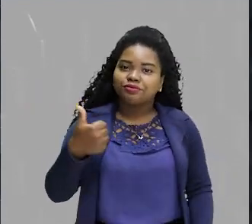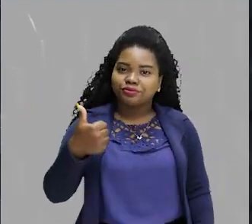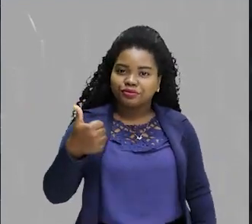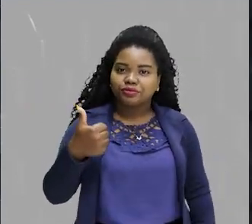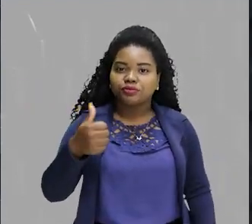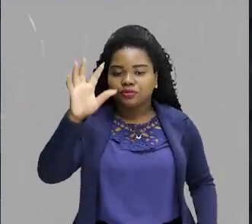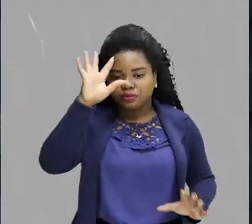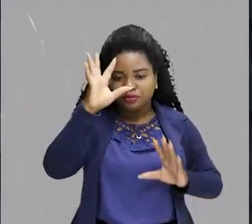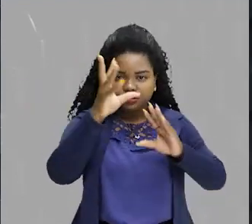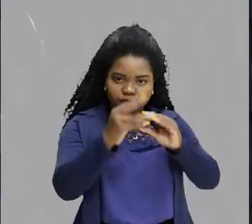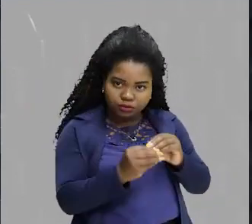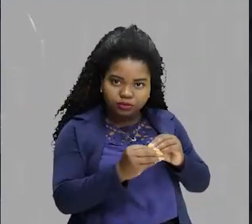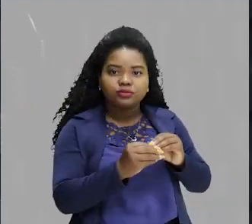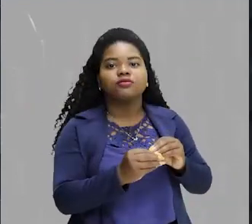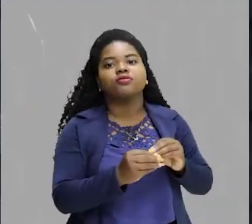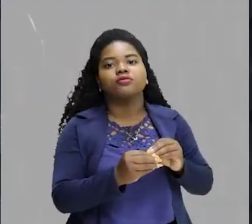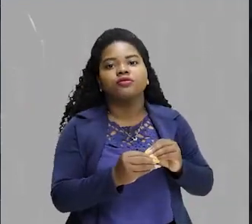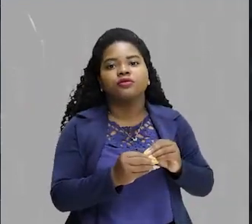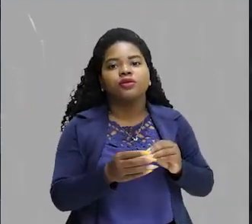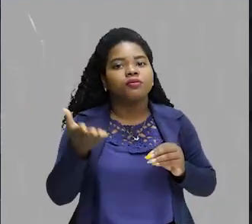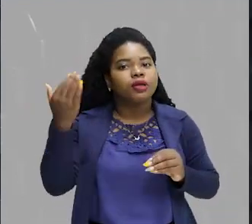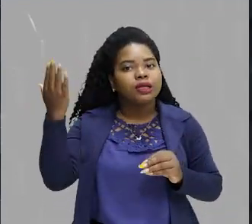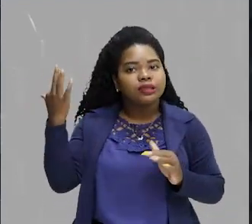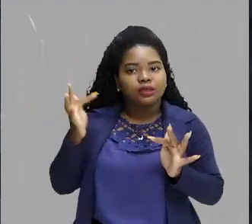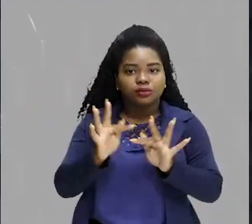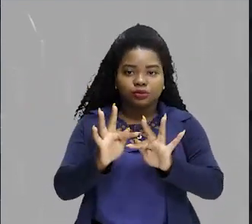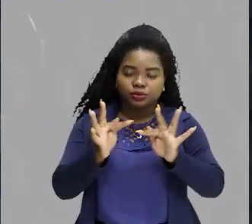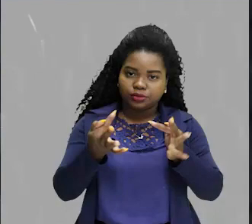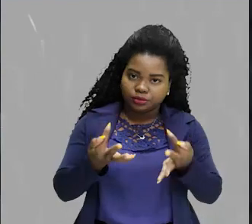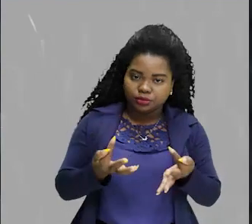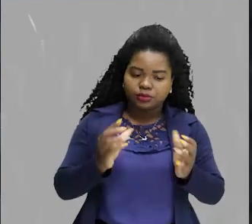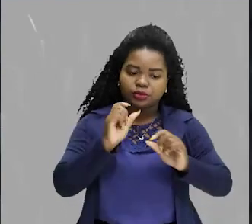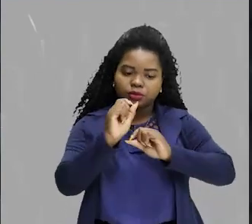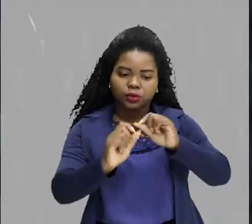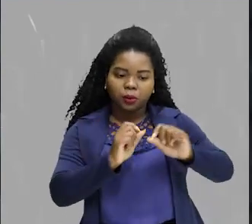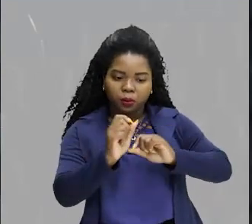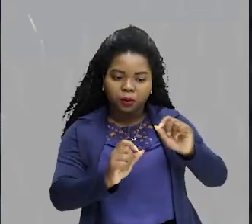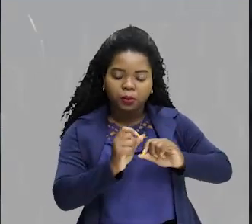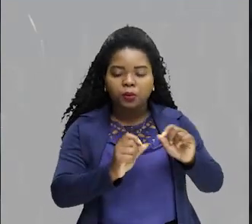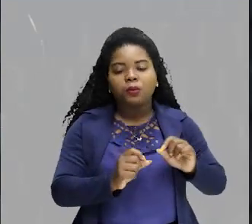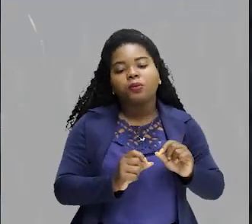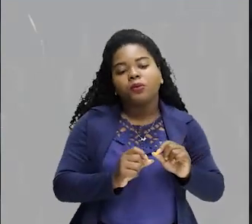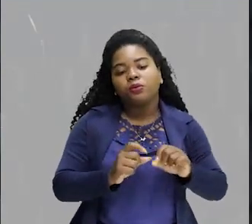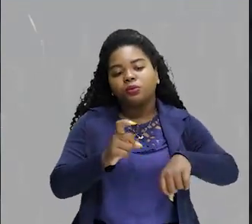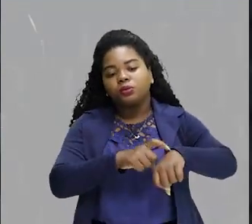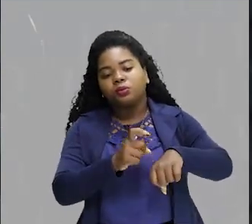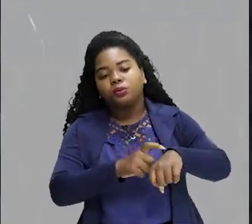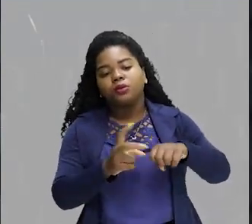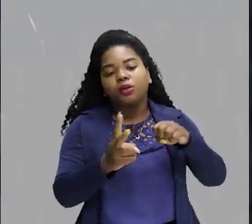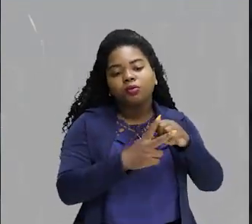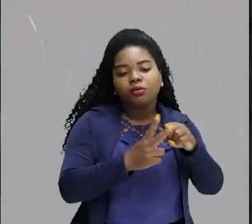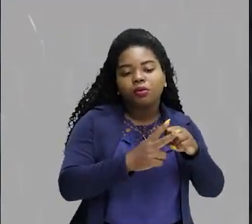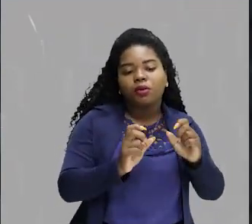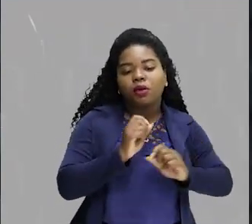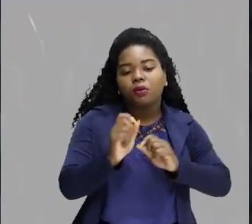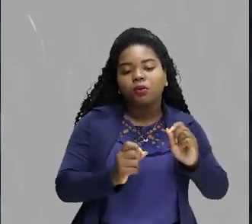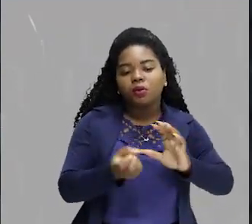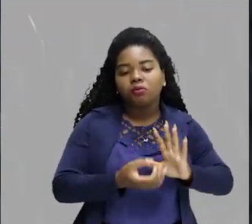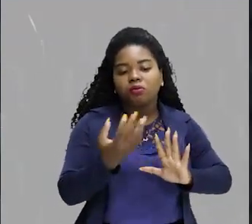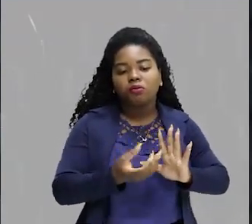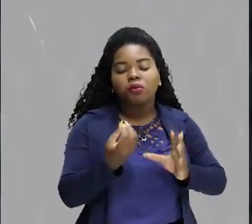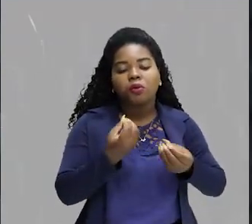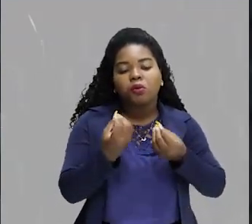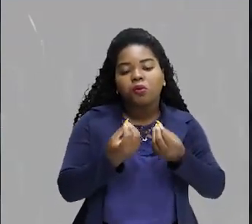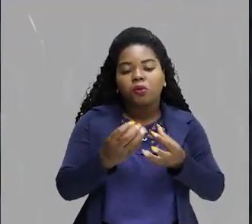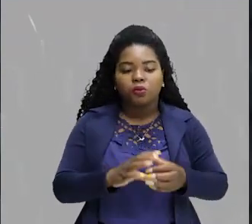com vocês sobre o passado simples, de maneira geral, o que é esse tempo verbal, o que ele expressa. Vamos